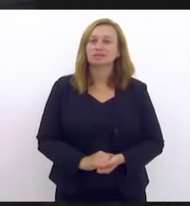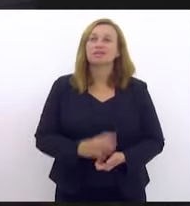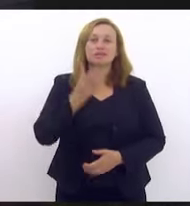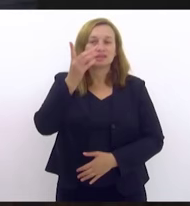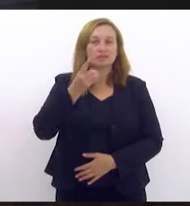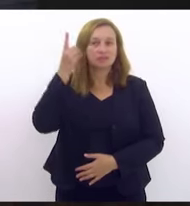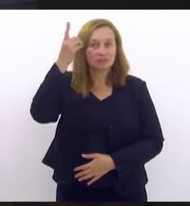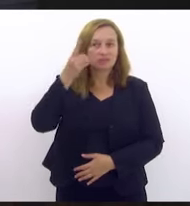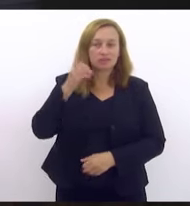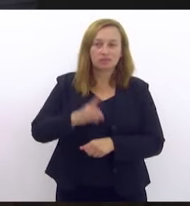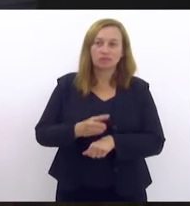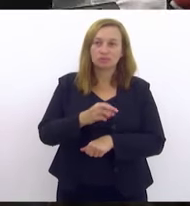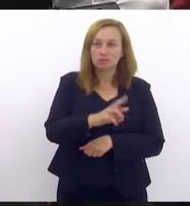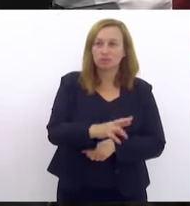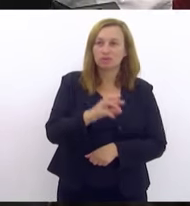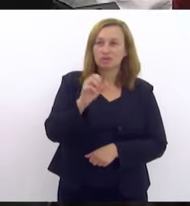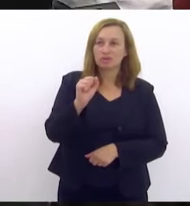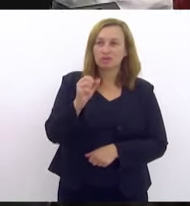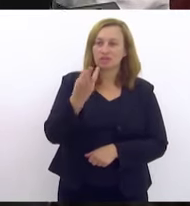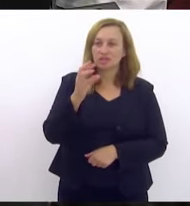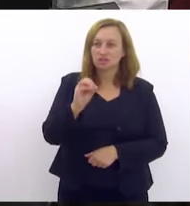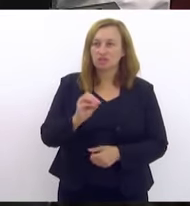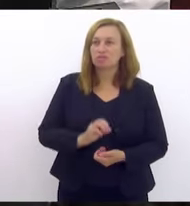Deputado doutor Serginho.